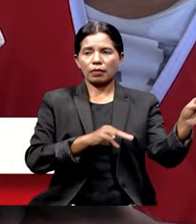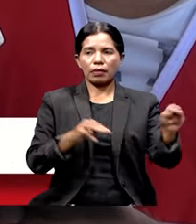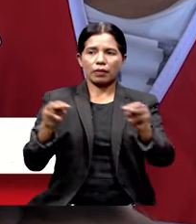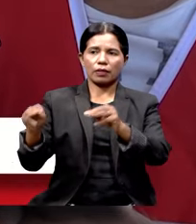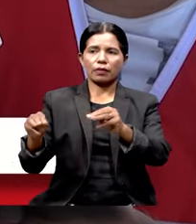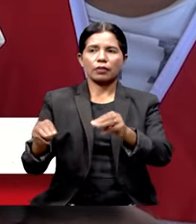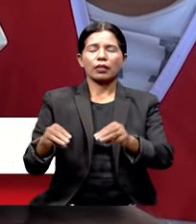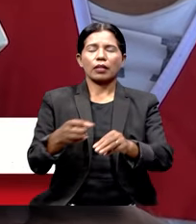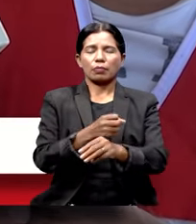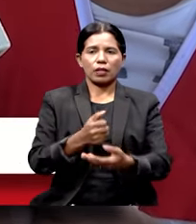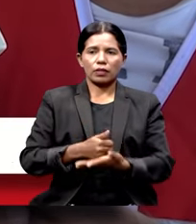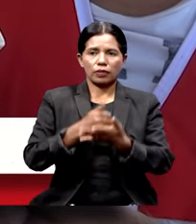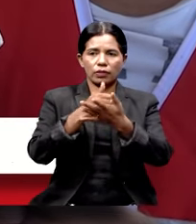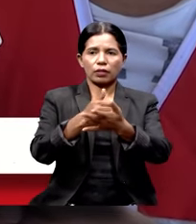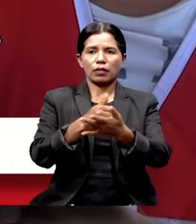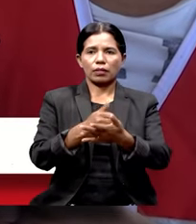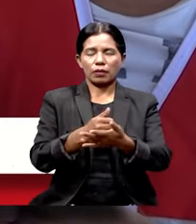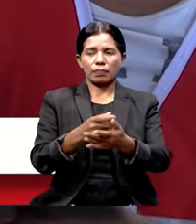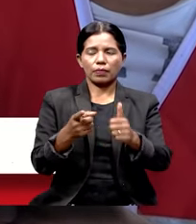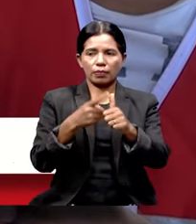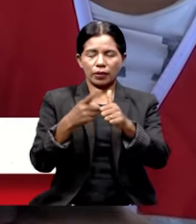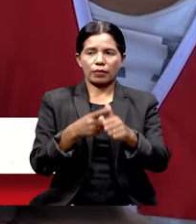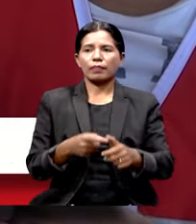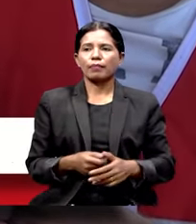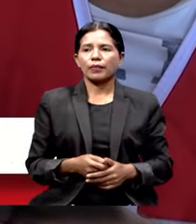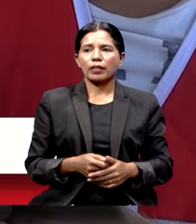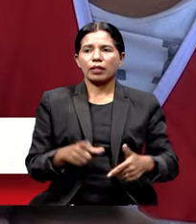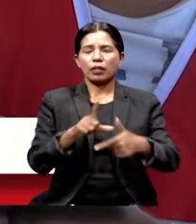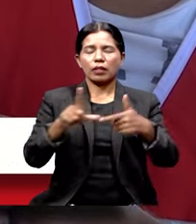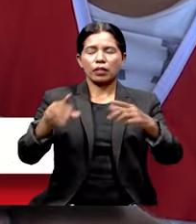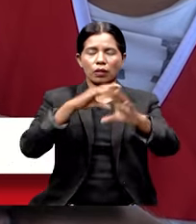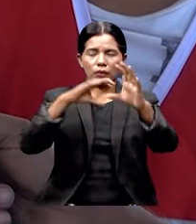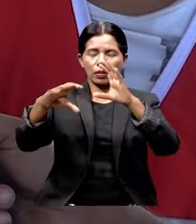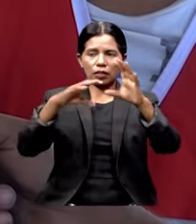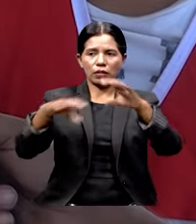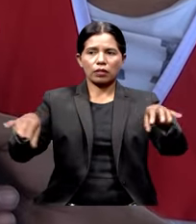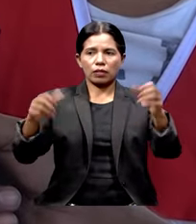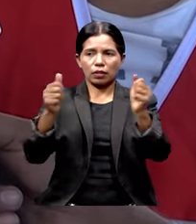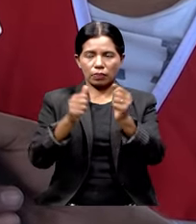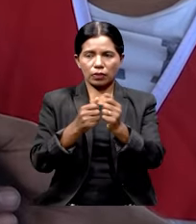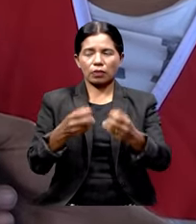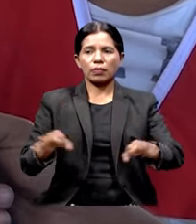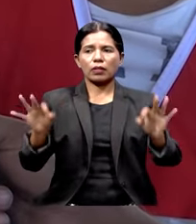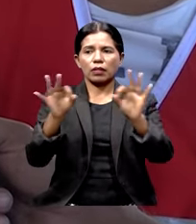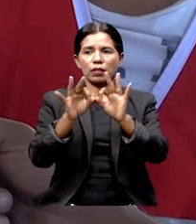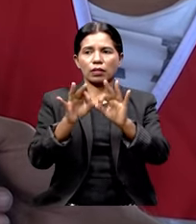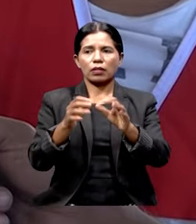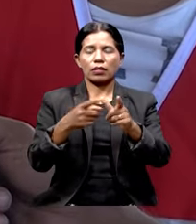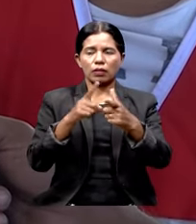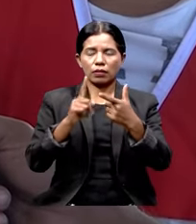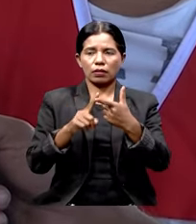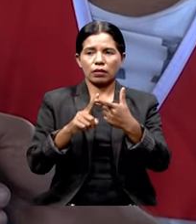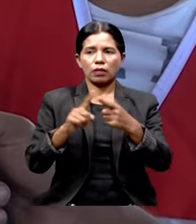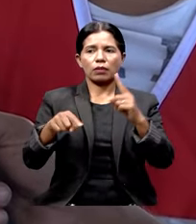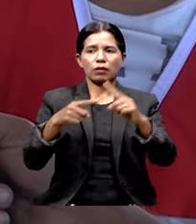ema socorrista, tunto eterno mac primeiro. Linha de comunicação no coração é importante. Segundo, o